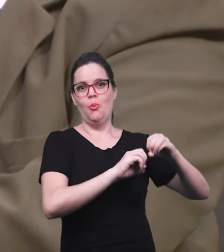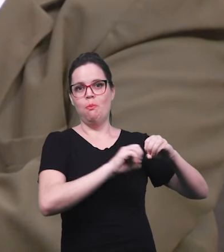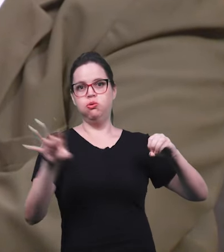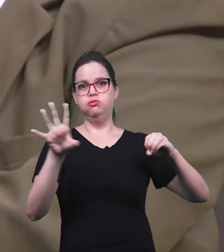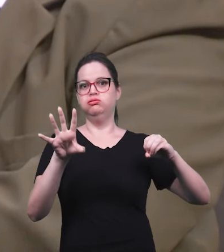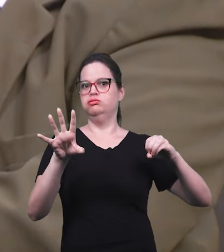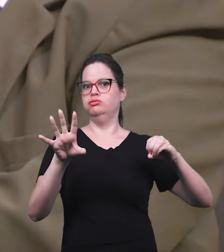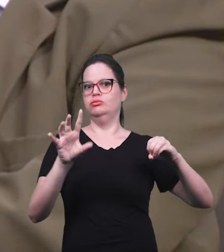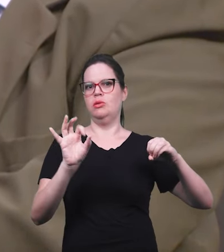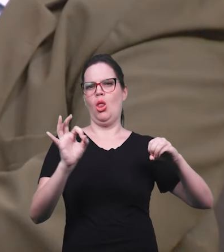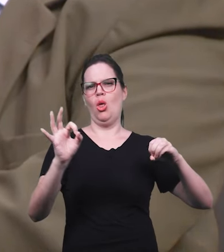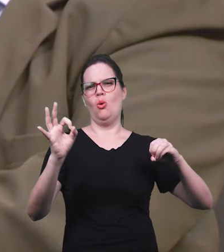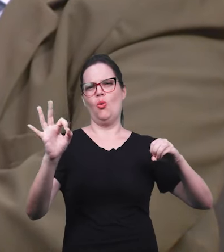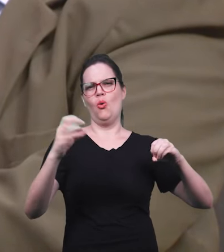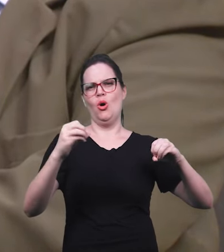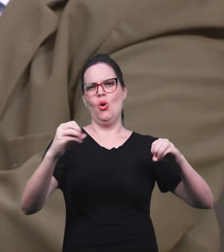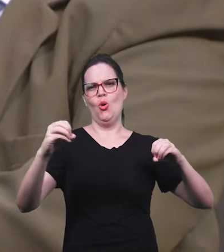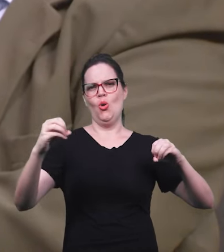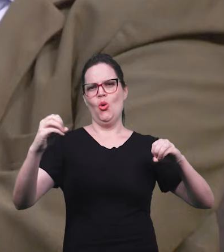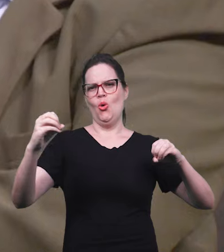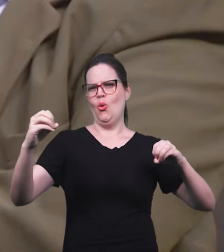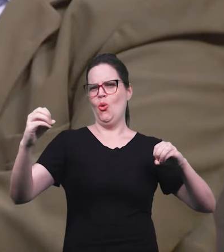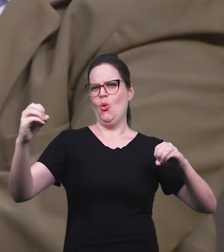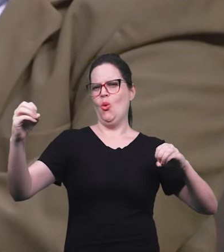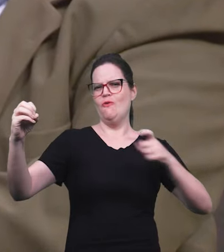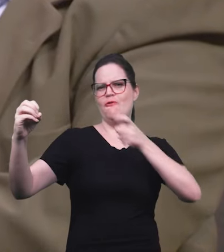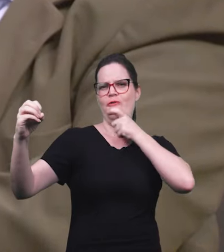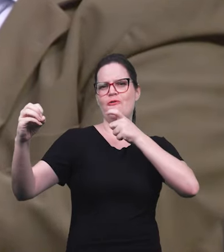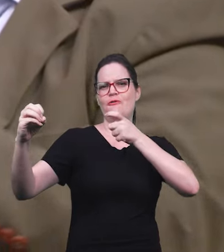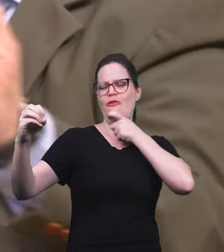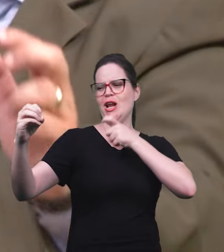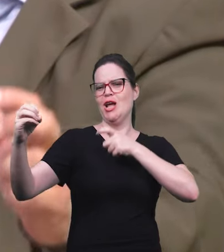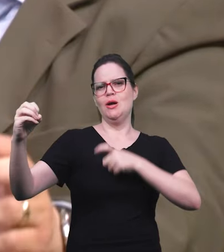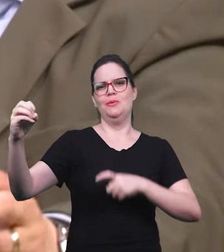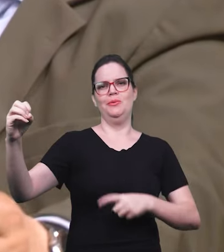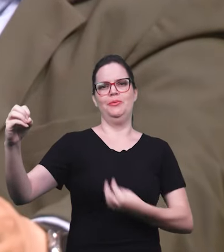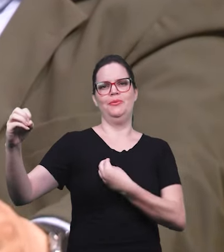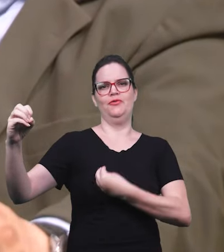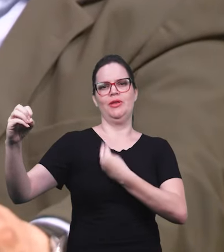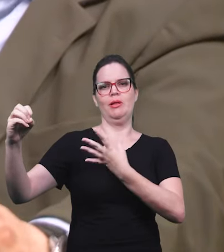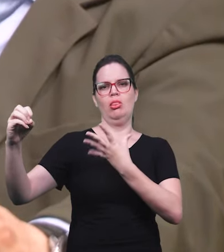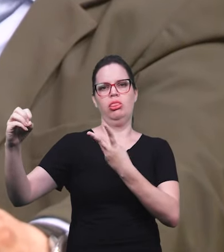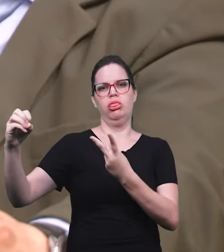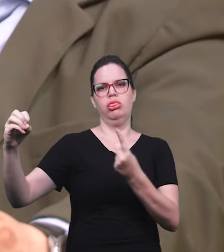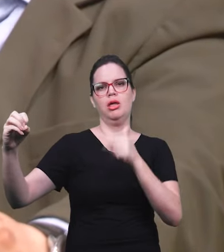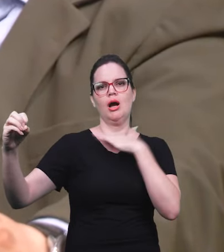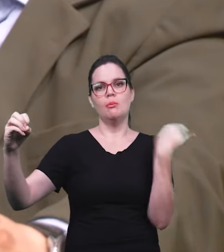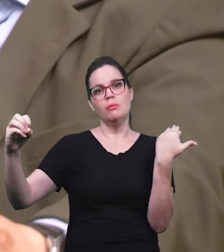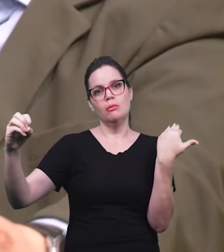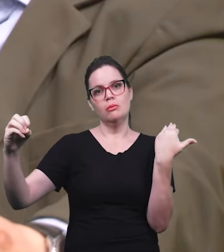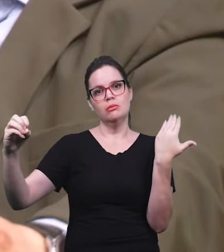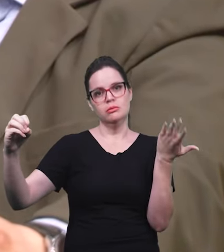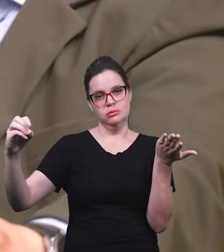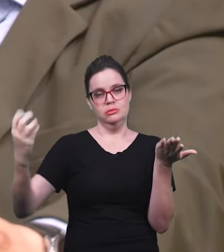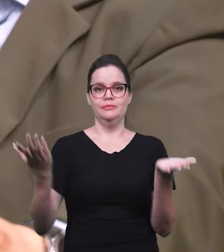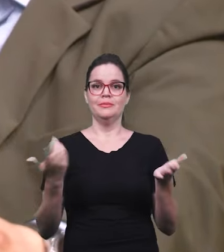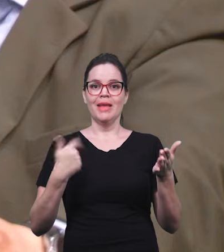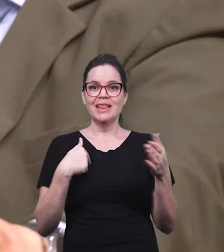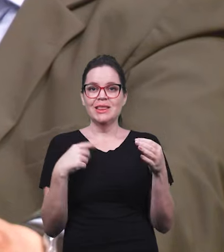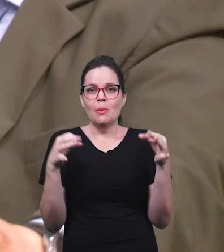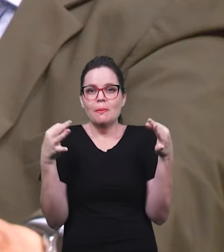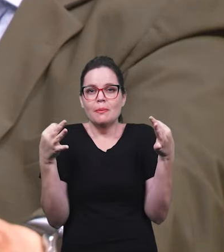ia, ao longo do tempo, ia distanciando, até que uma hora ia ficar tão frio que não ia ter mais vida. Então esse ajuste é muito fino. Muito